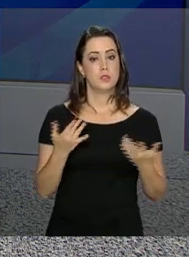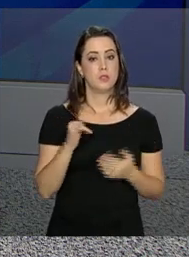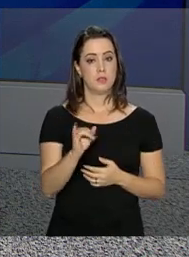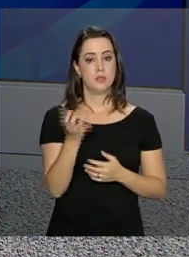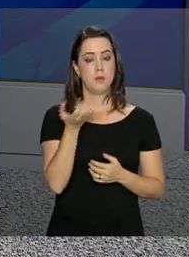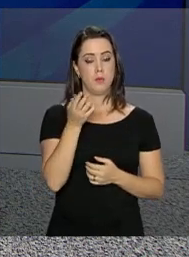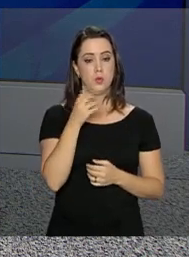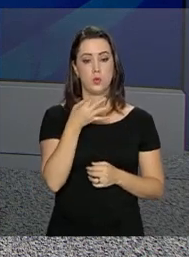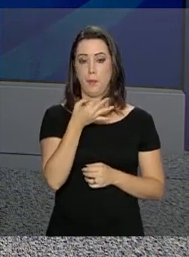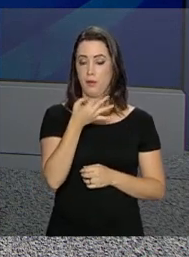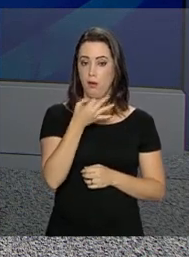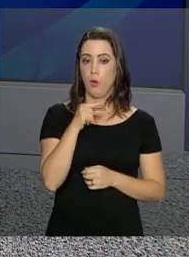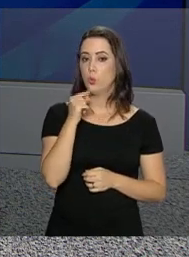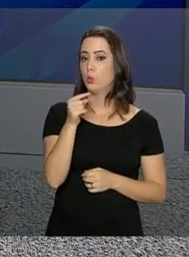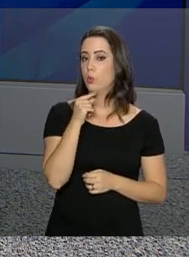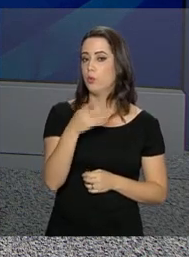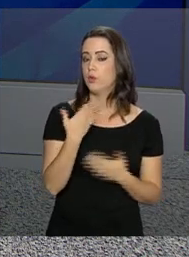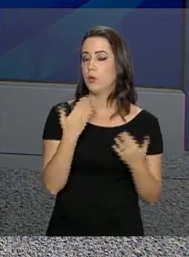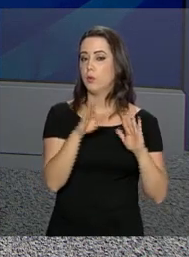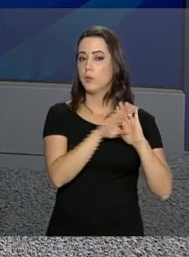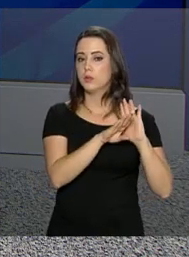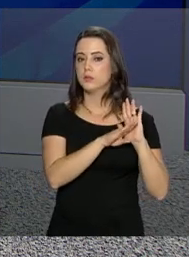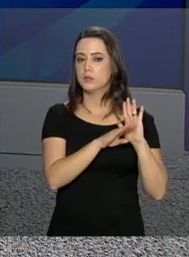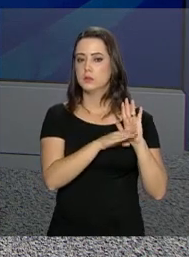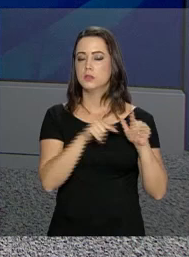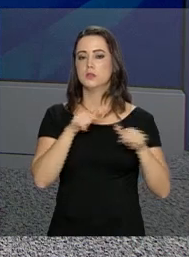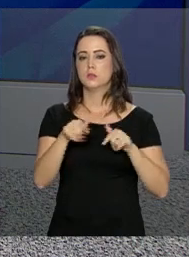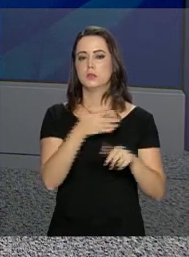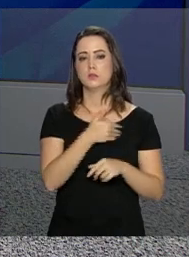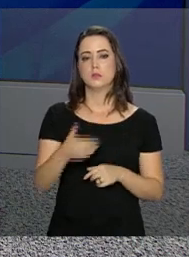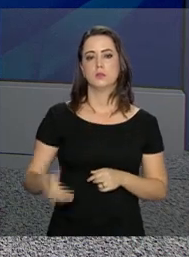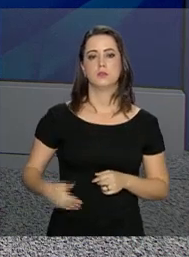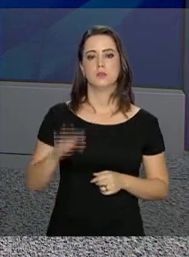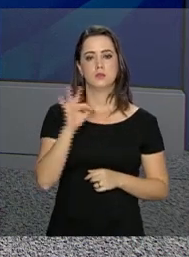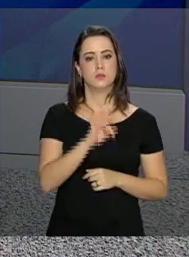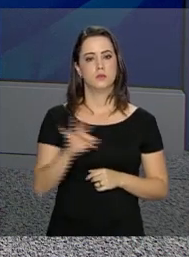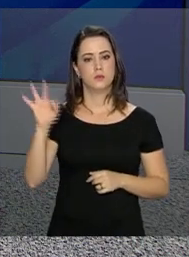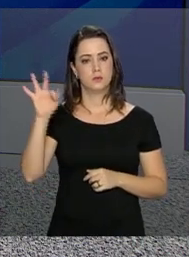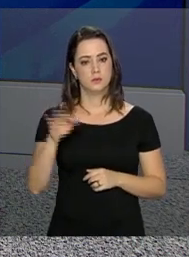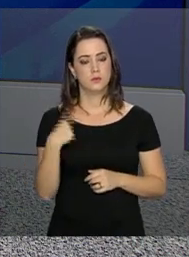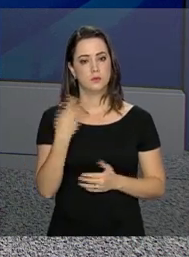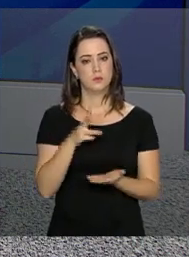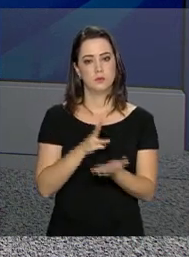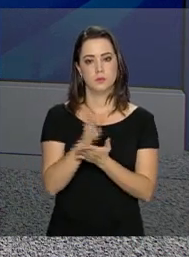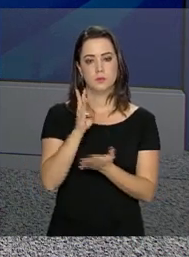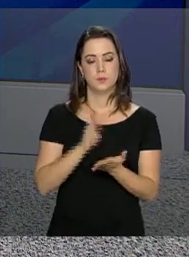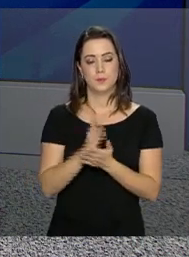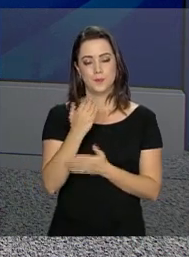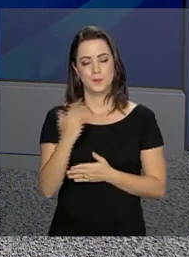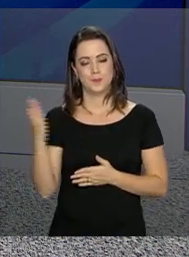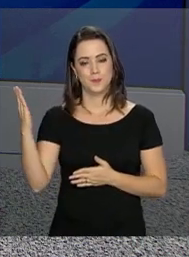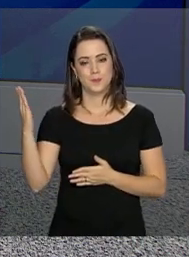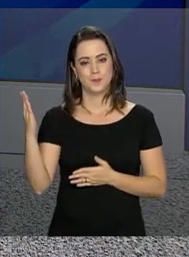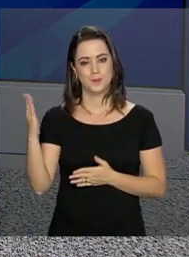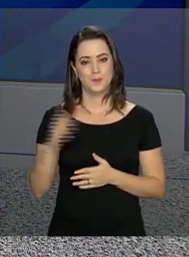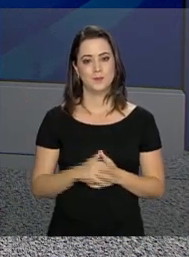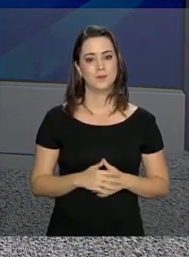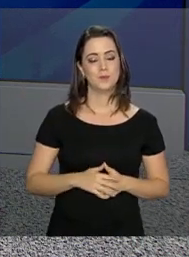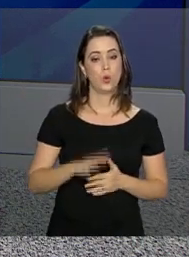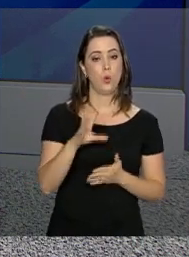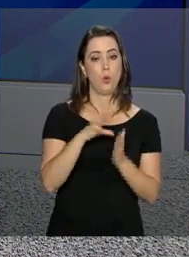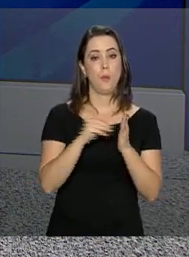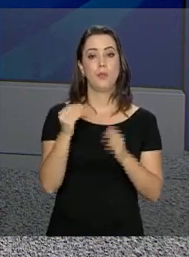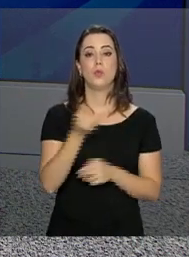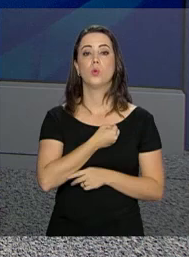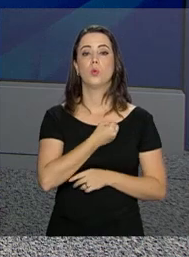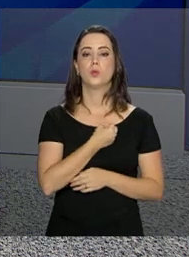se quiser você pode mandar sugestões de reportagens o mesmo dúvidas sobre programas e ações do governo federal para o nosso a tap anote